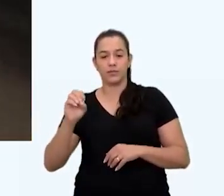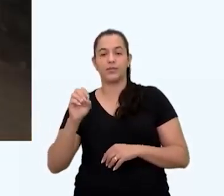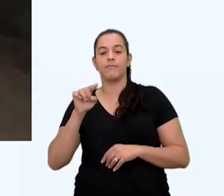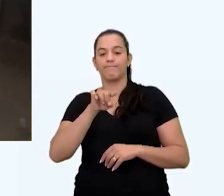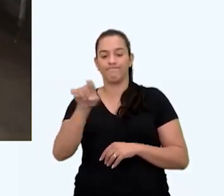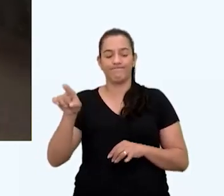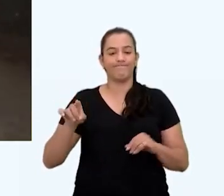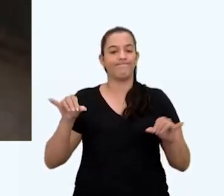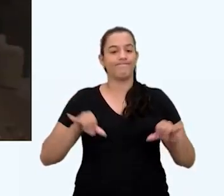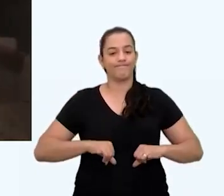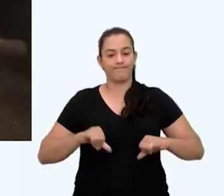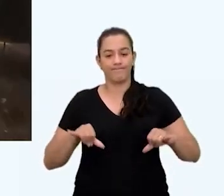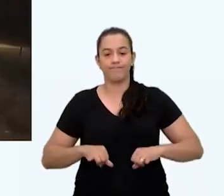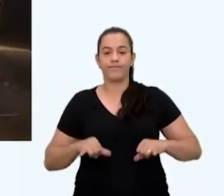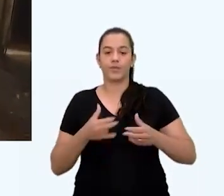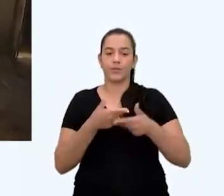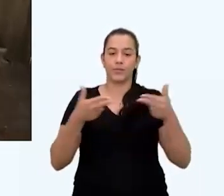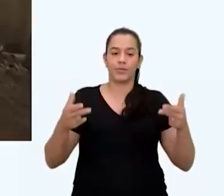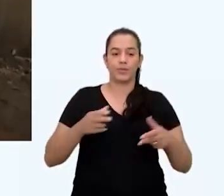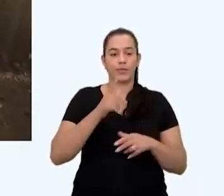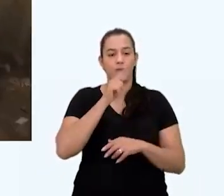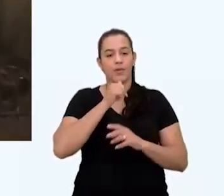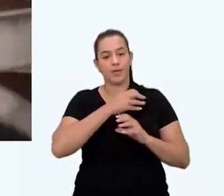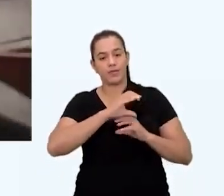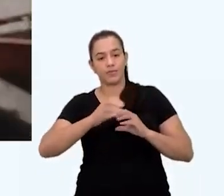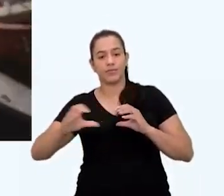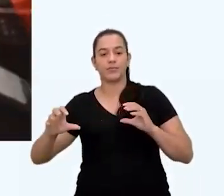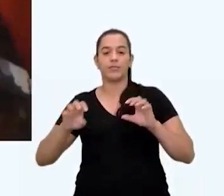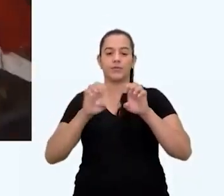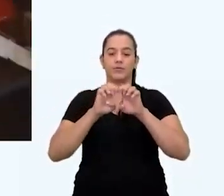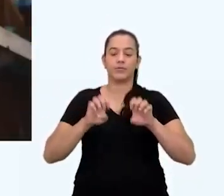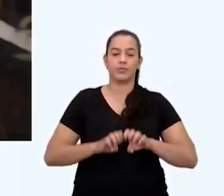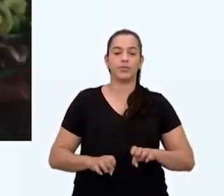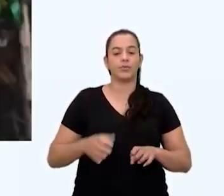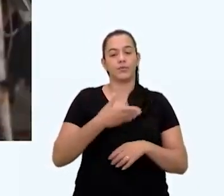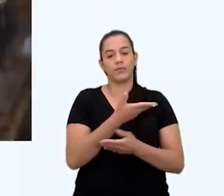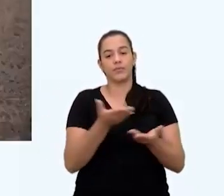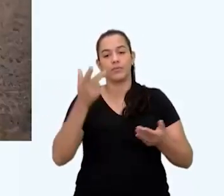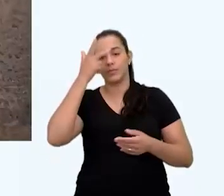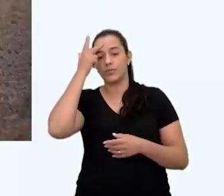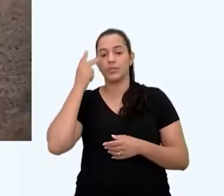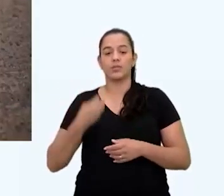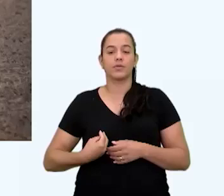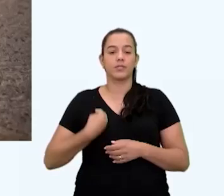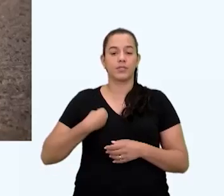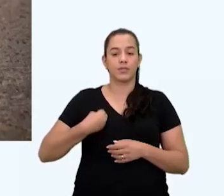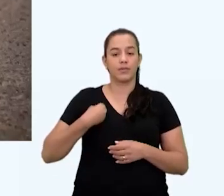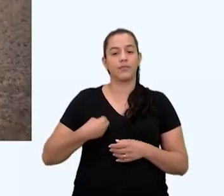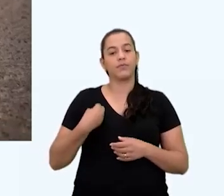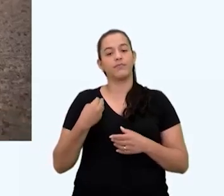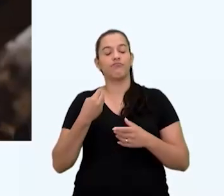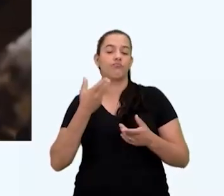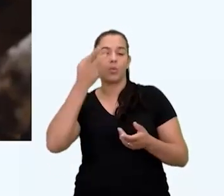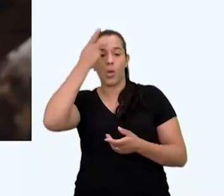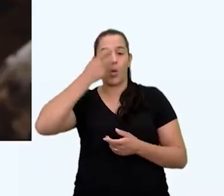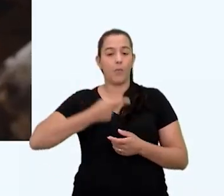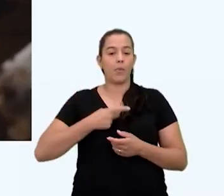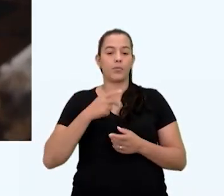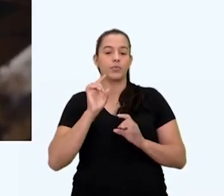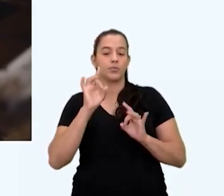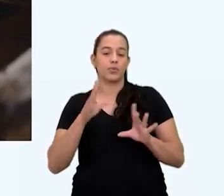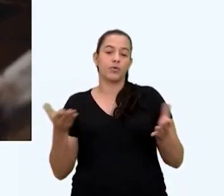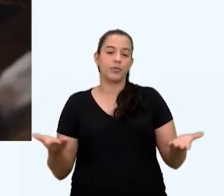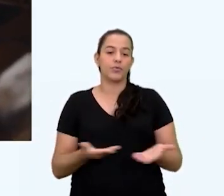com a falta de serviços básicos, como saneamento e infraestrutura. São pessoas que vivem, em sua maioria, do trabalho informal, o mais impactado pela crise